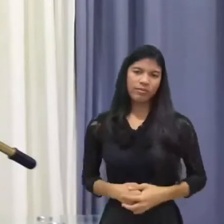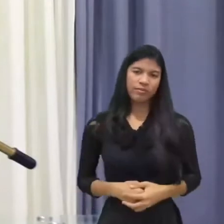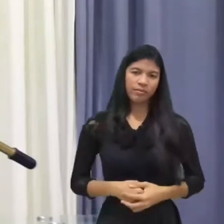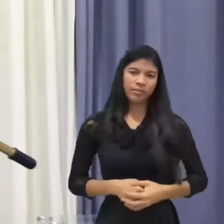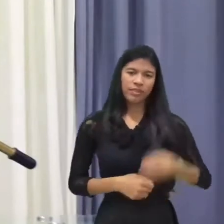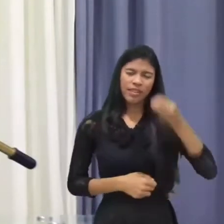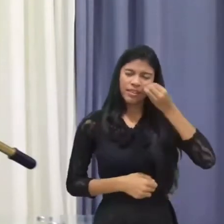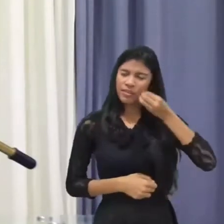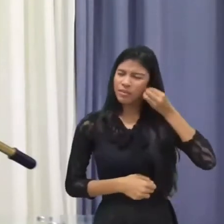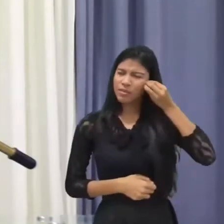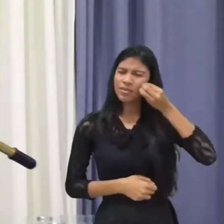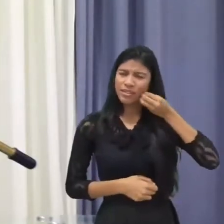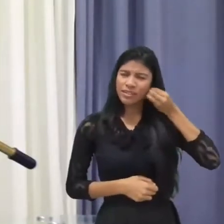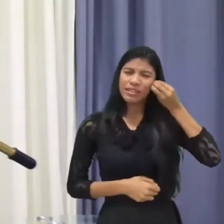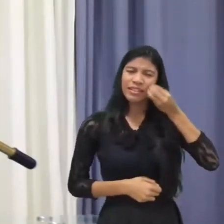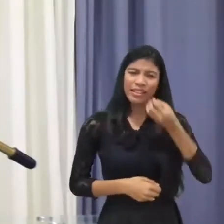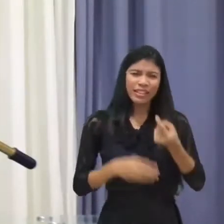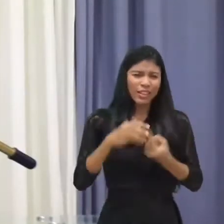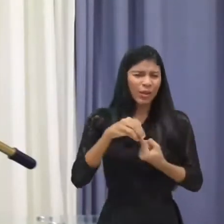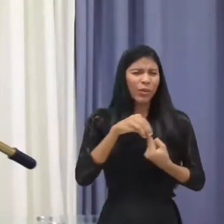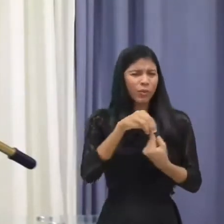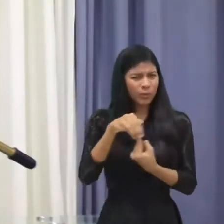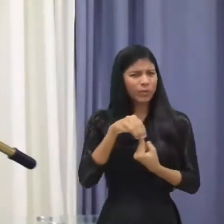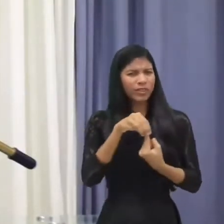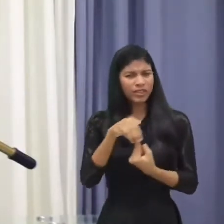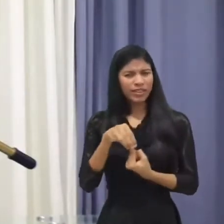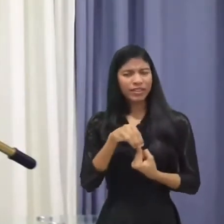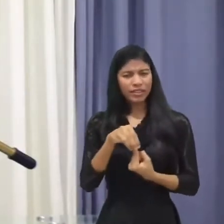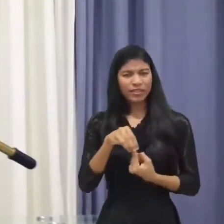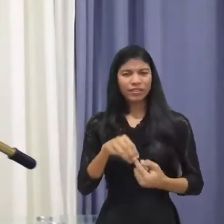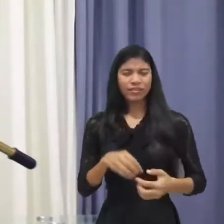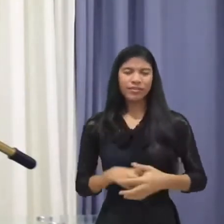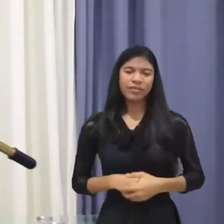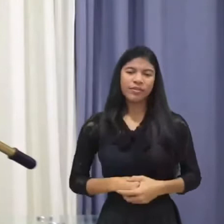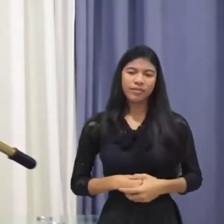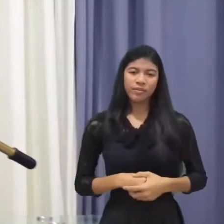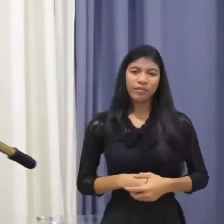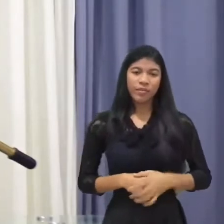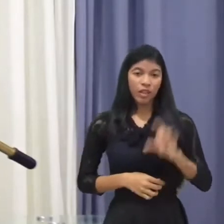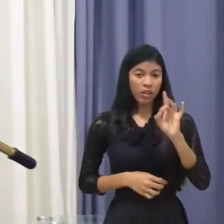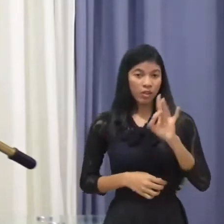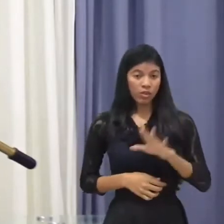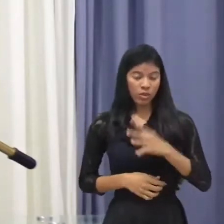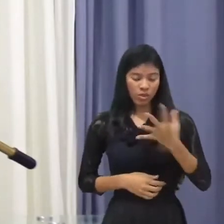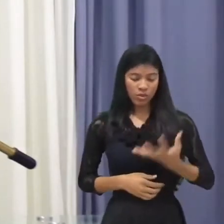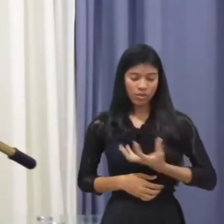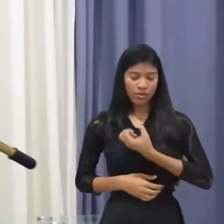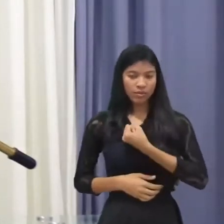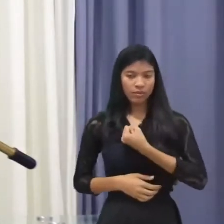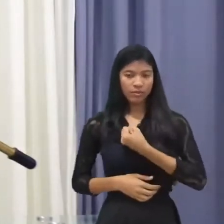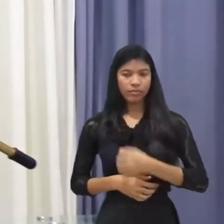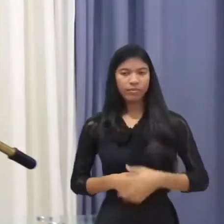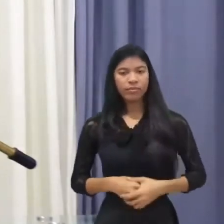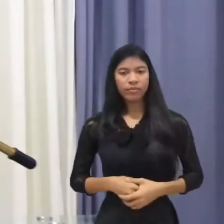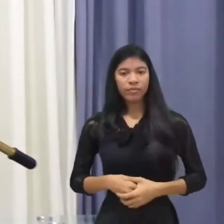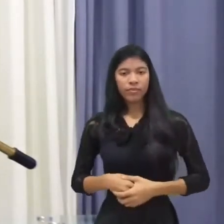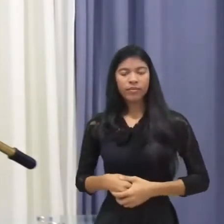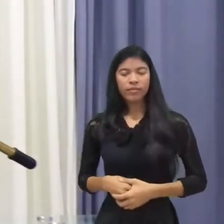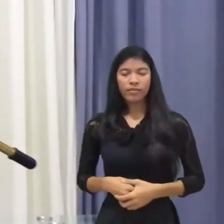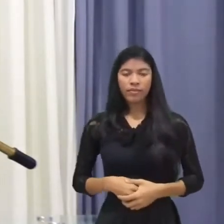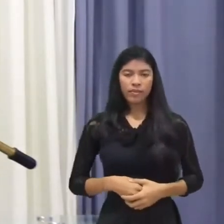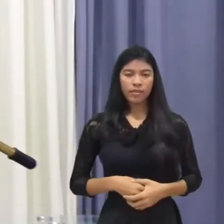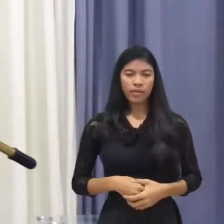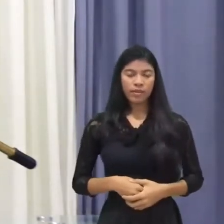Experiência única e intransferível para os salvos, conforme o texto que lemos. E